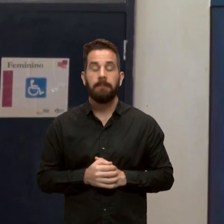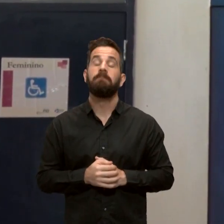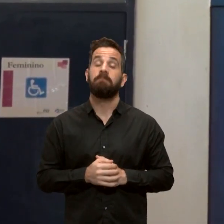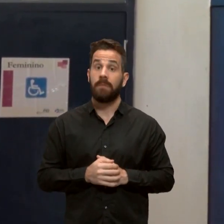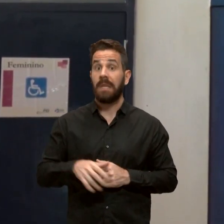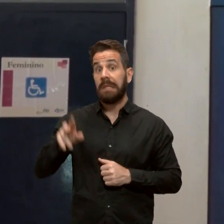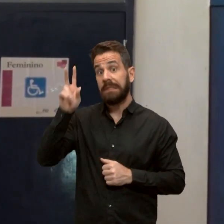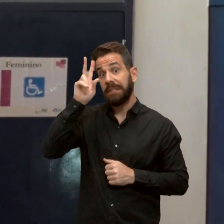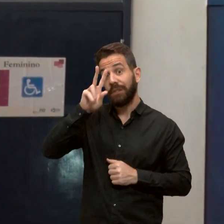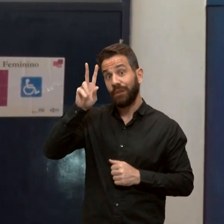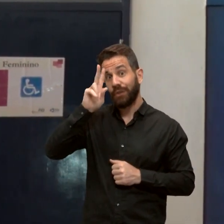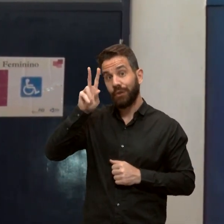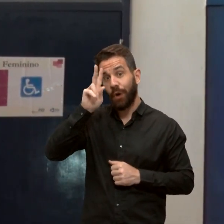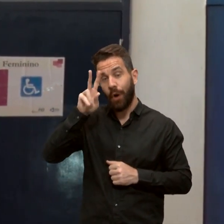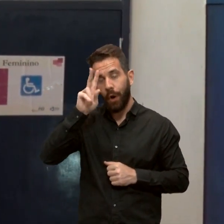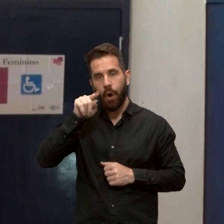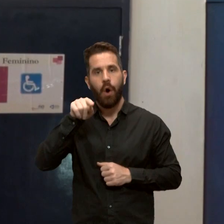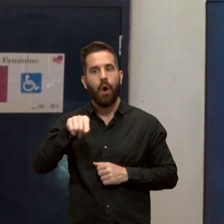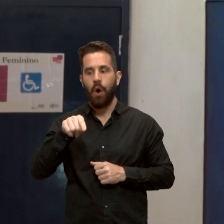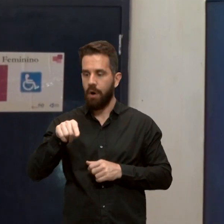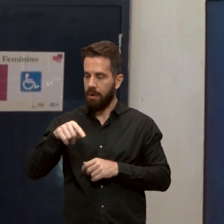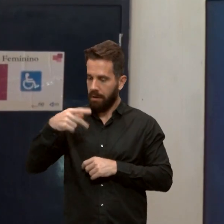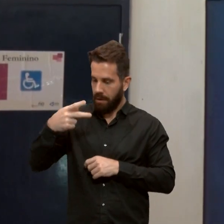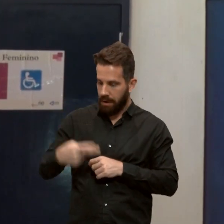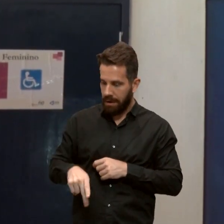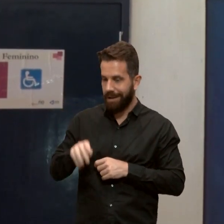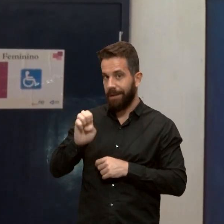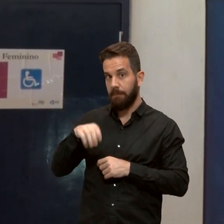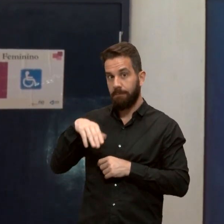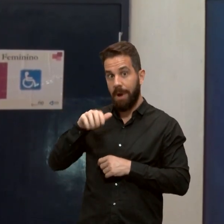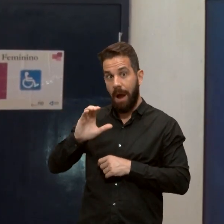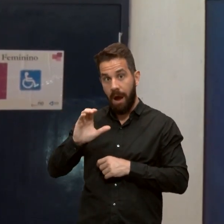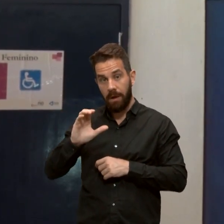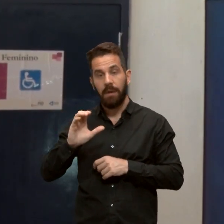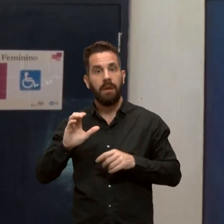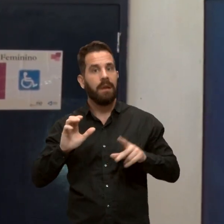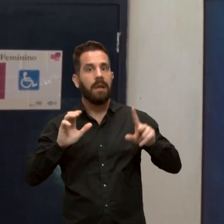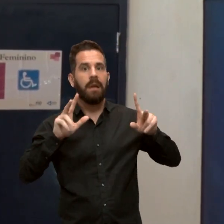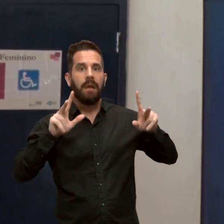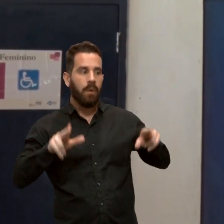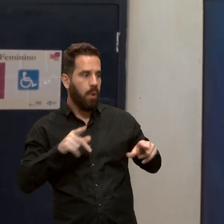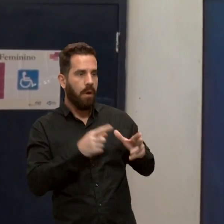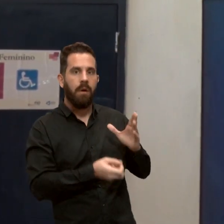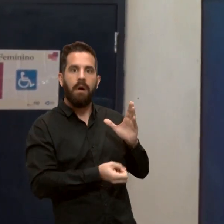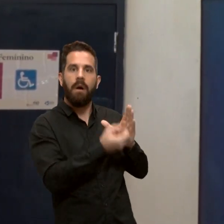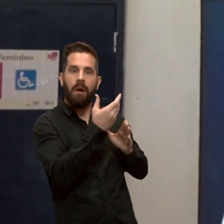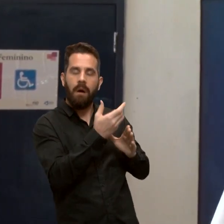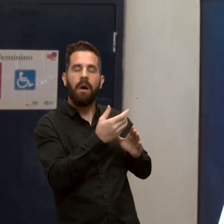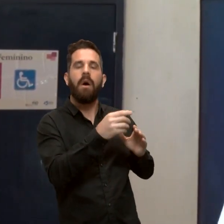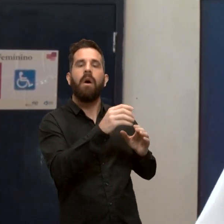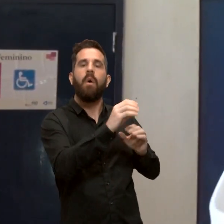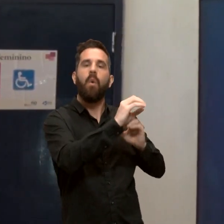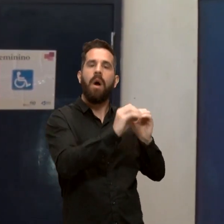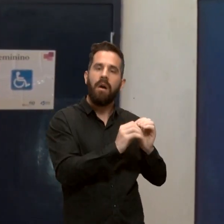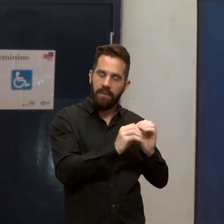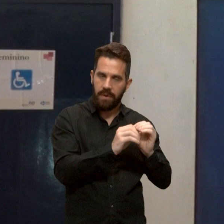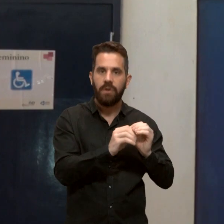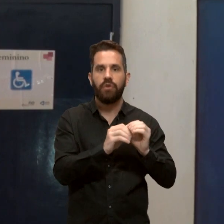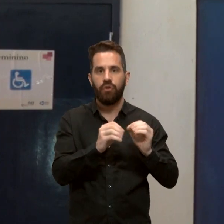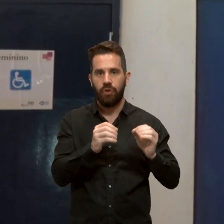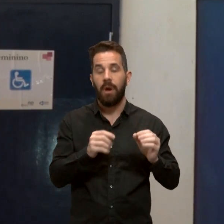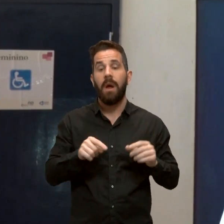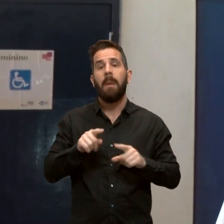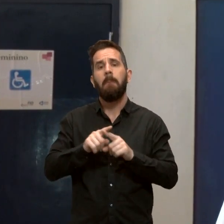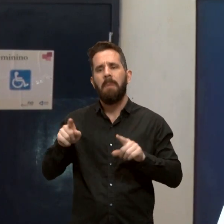ela caminha junto com a UFG, porque ela foi criada junto, ela foi uma das escolas fundadoras. Só que ela foi conservatório